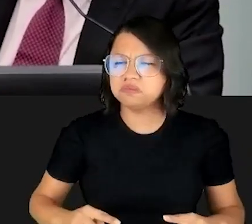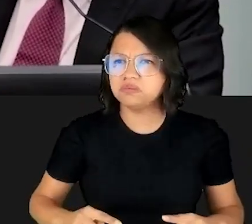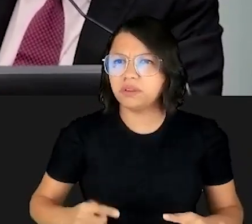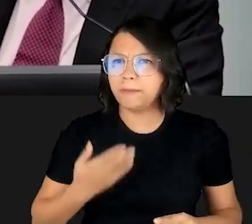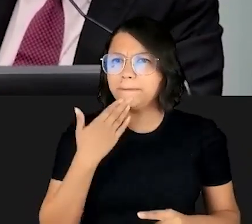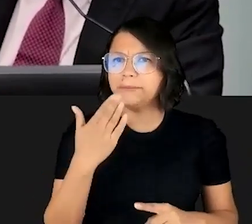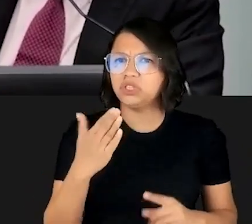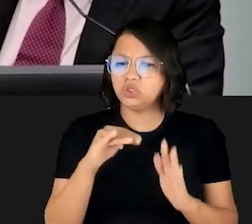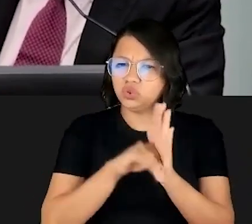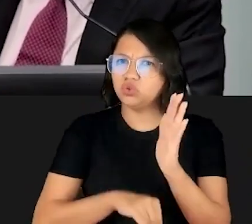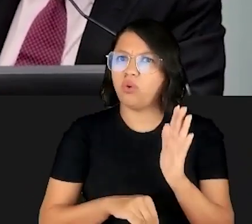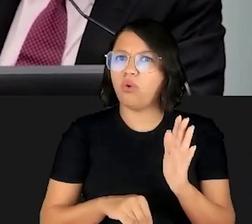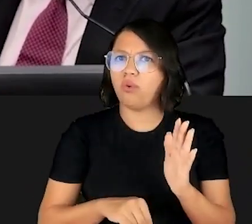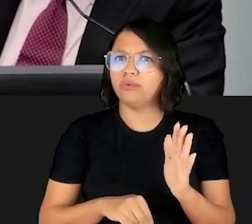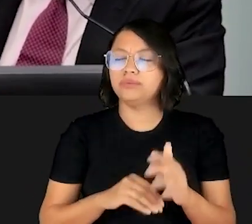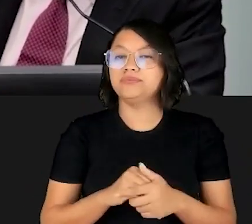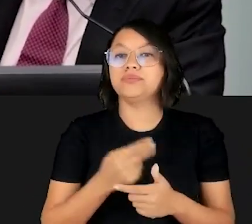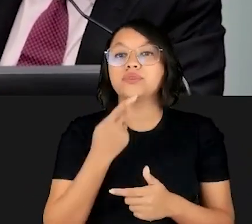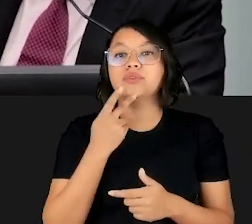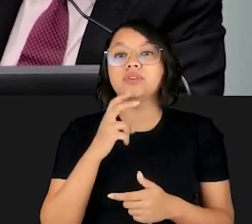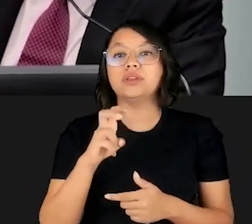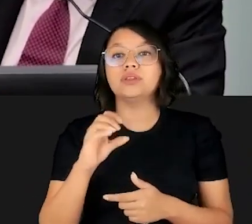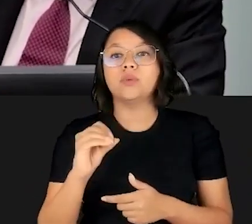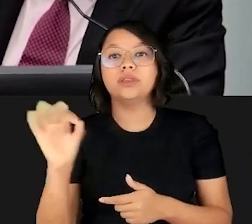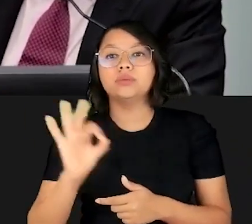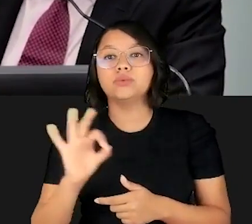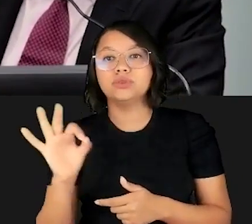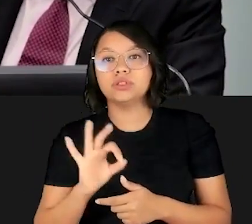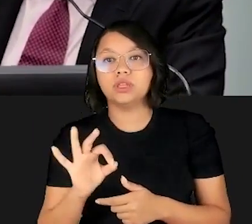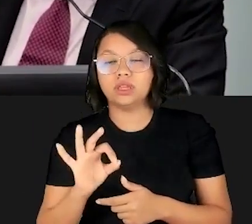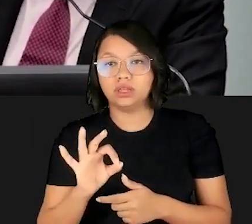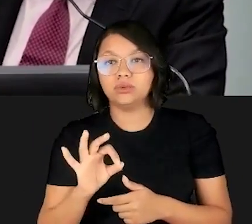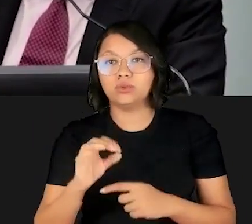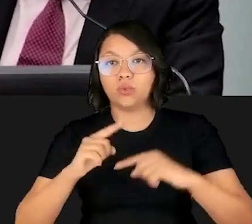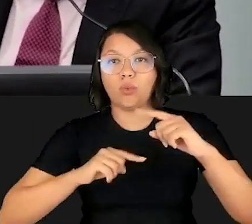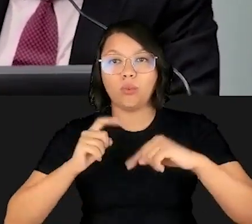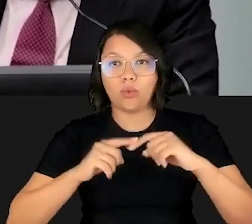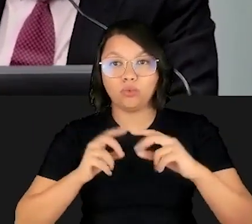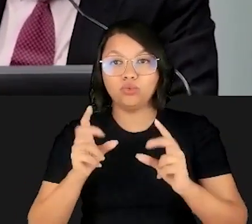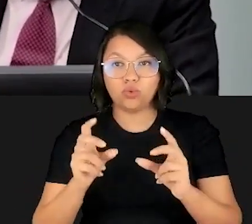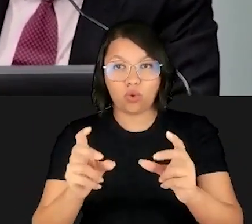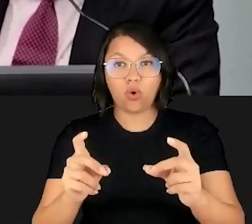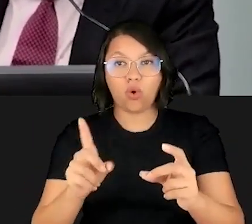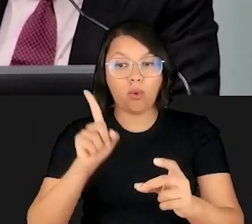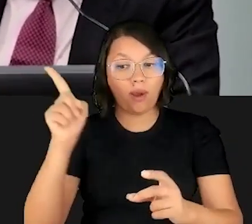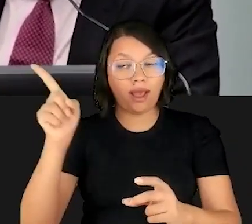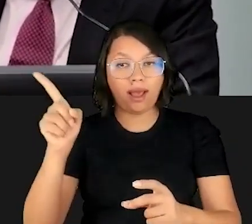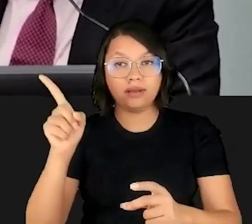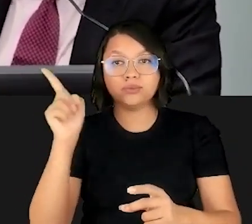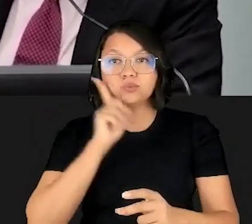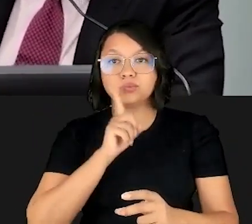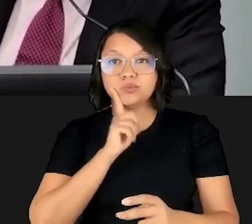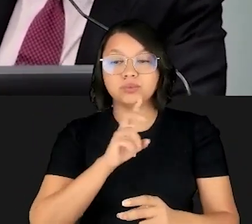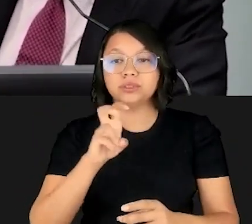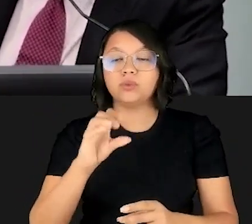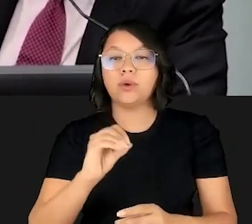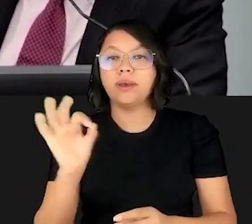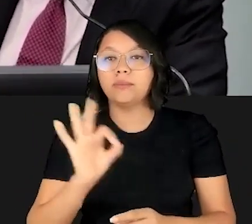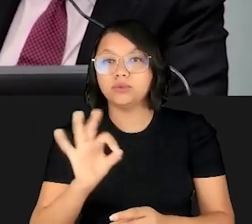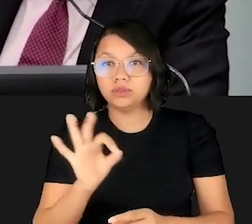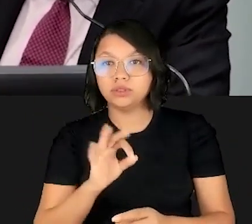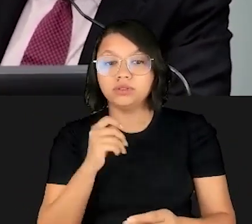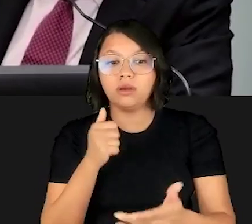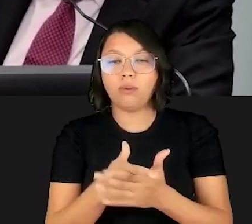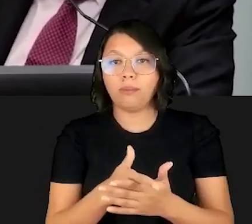que 50% do produto oncológico mundial é comprado nos Estados Unidos. Destes 50%, 50% são comprados pelo